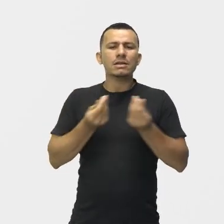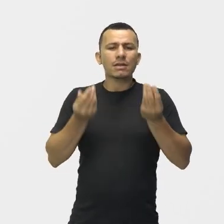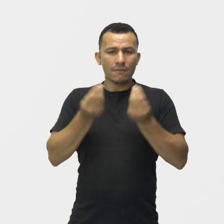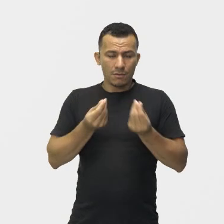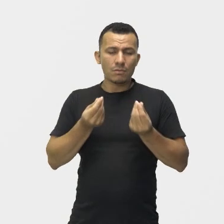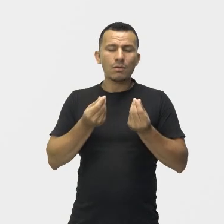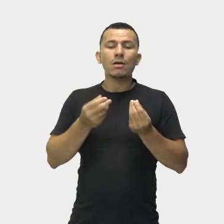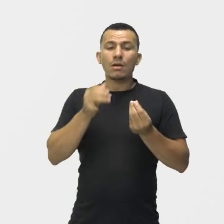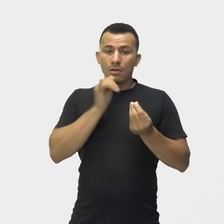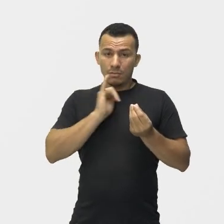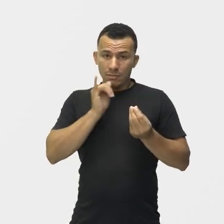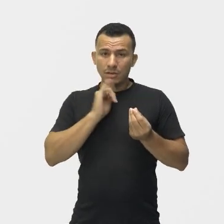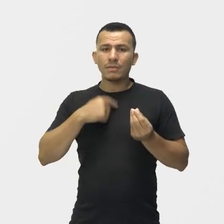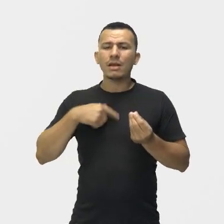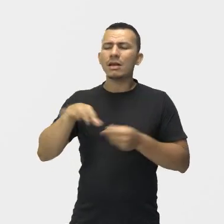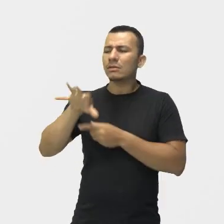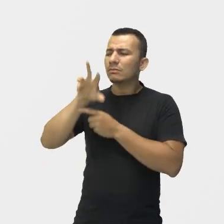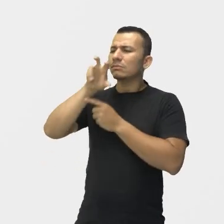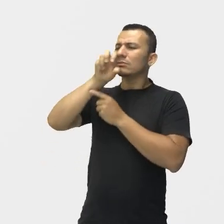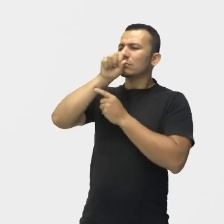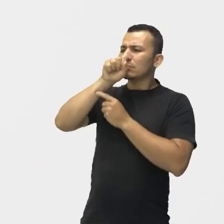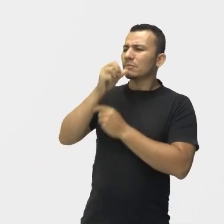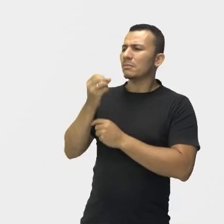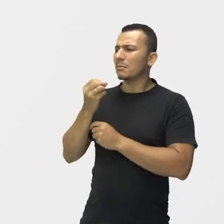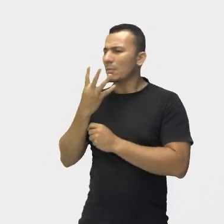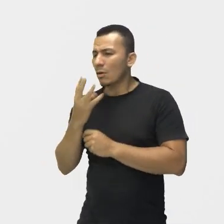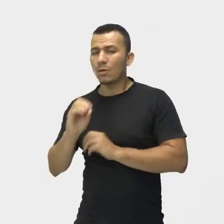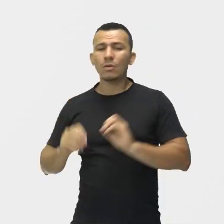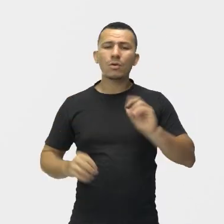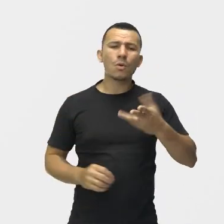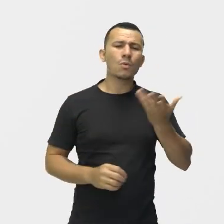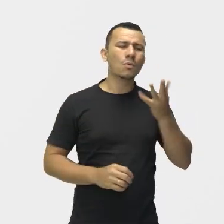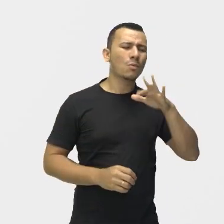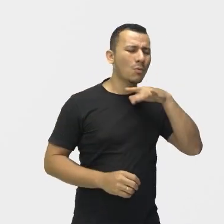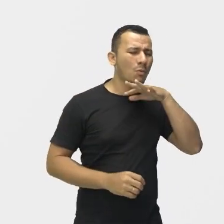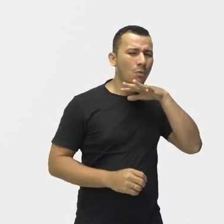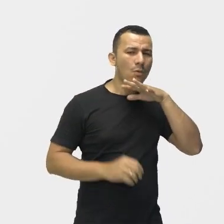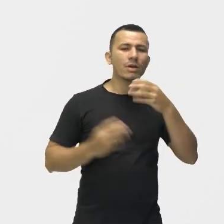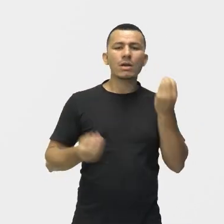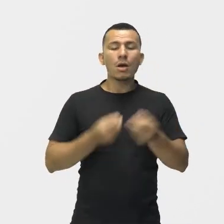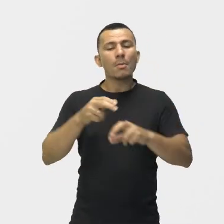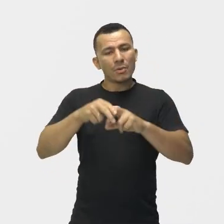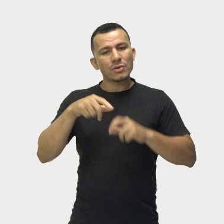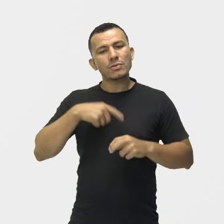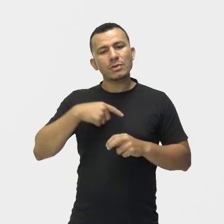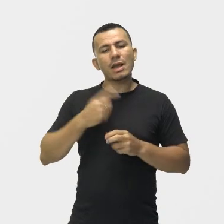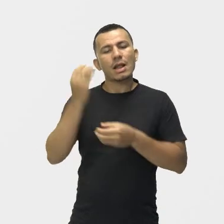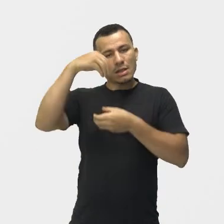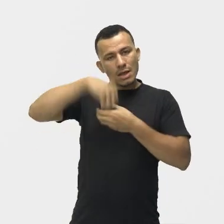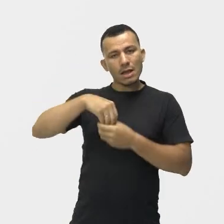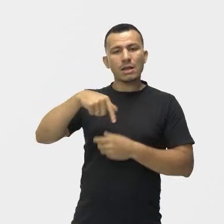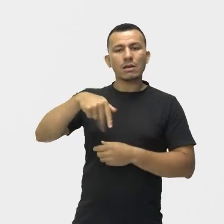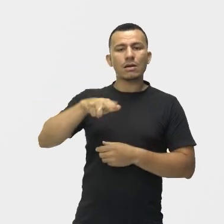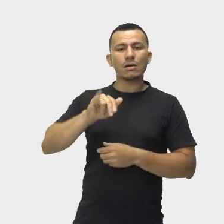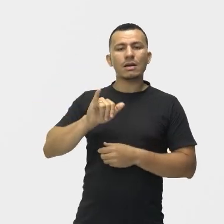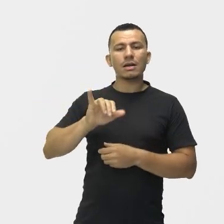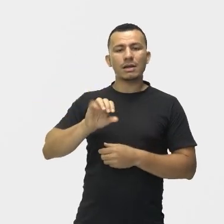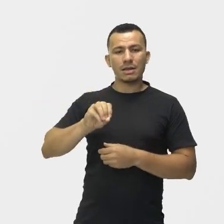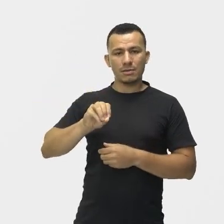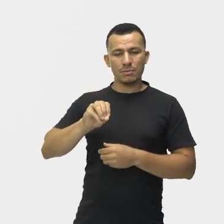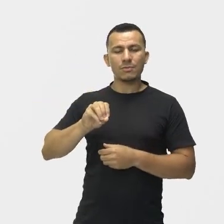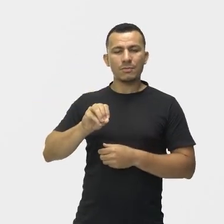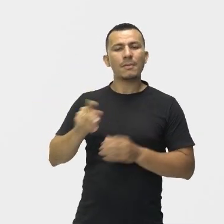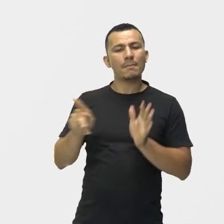percebe ali aqueles cheiros, seja ele um cheiro bom ou ruim, através do quimiorreceptor, certo? Vai estar presente lá